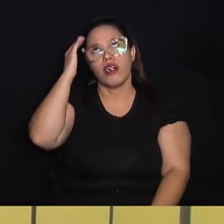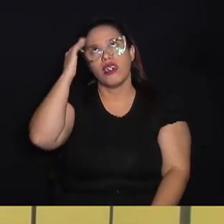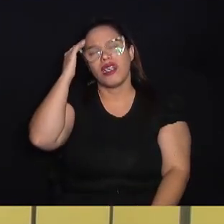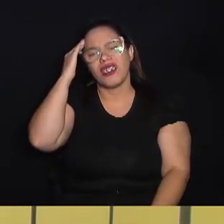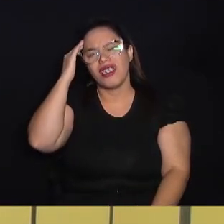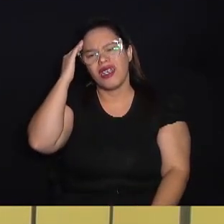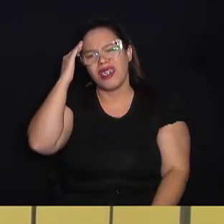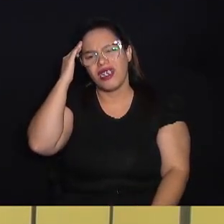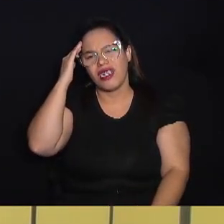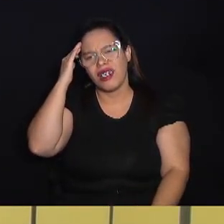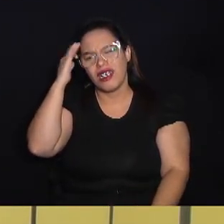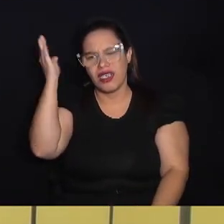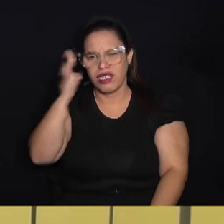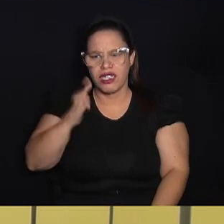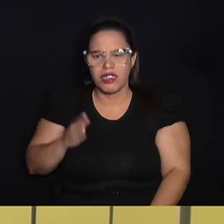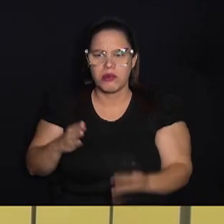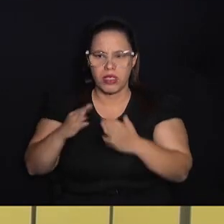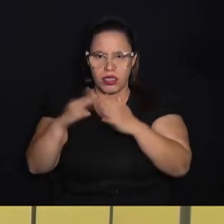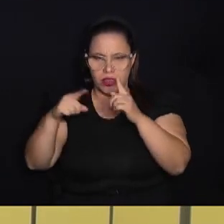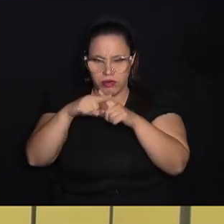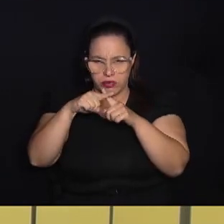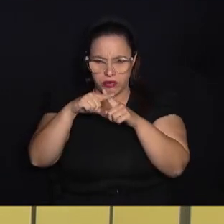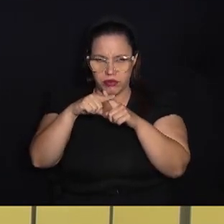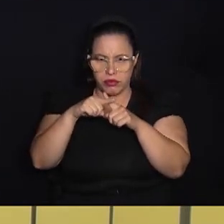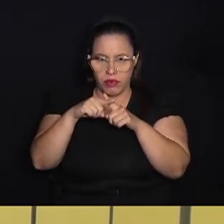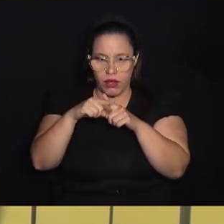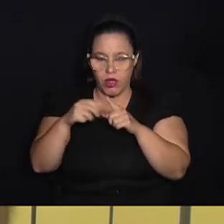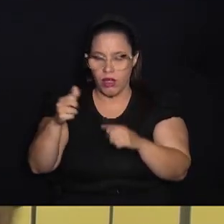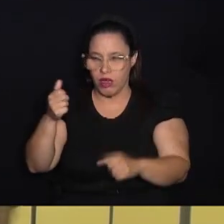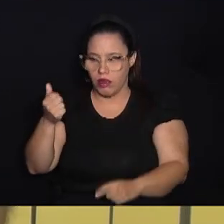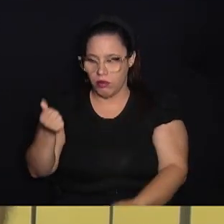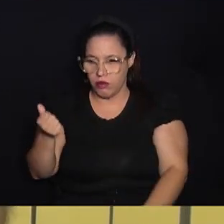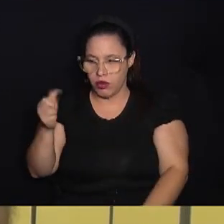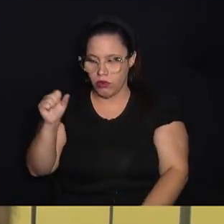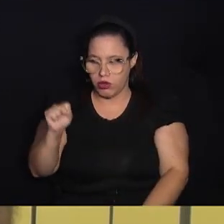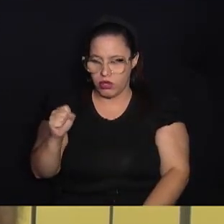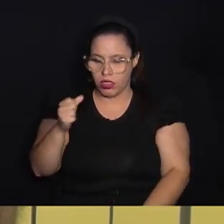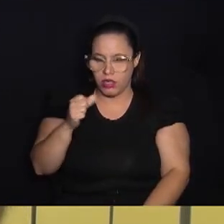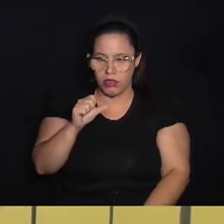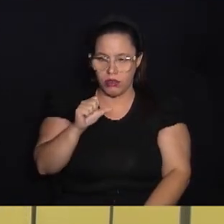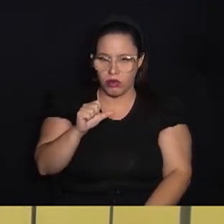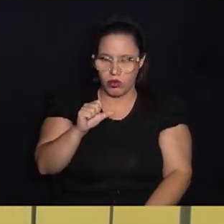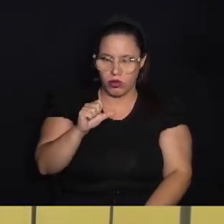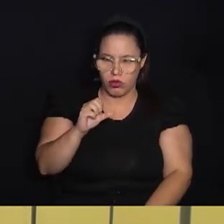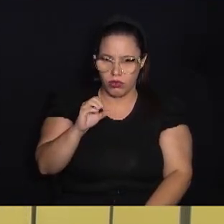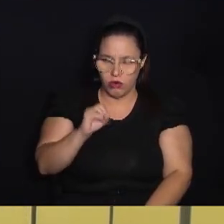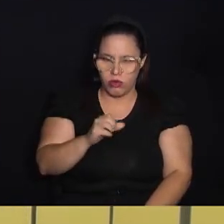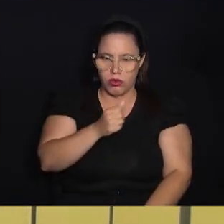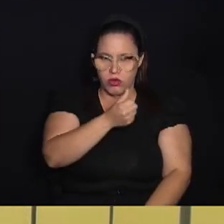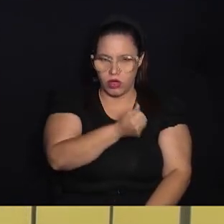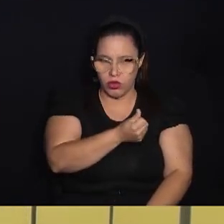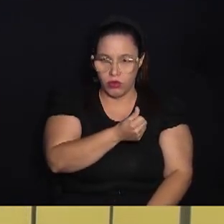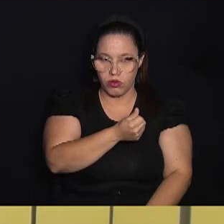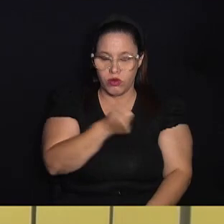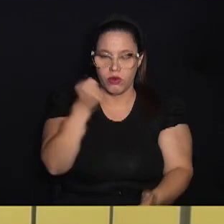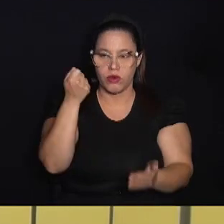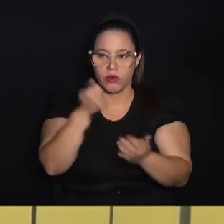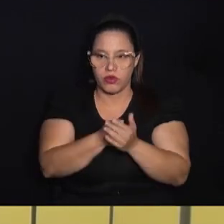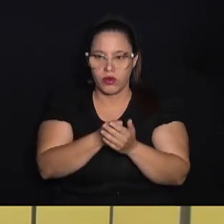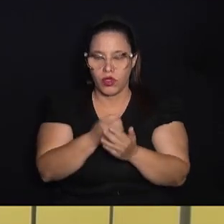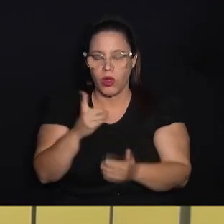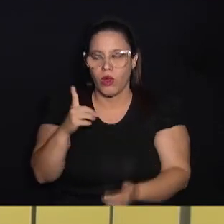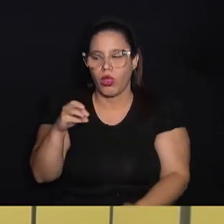a gente precisa entender duas dois acontecimentos um em 1801 que foi Dom ainda Dom João VI quando ele decreta tem um